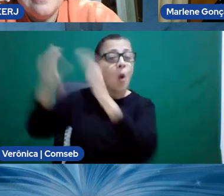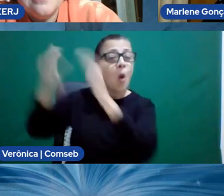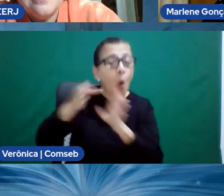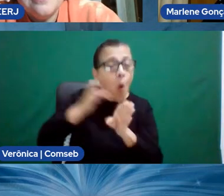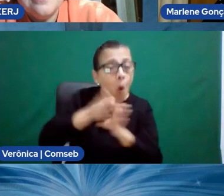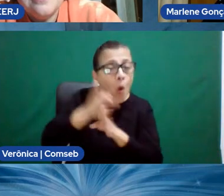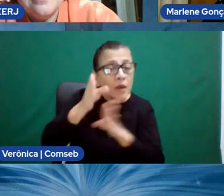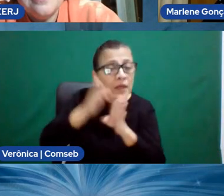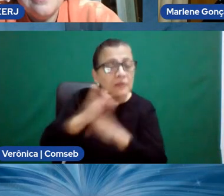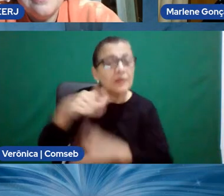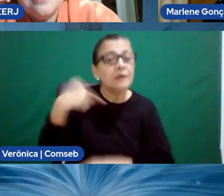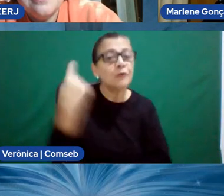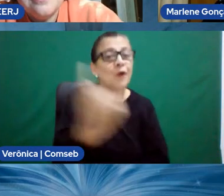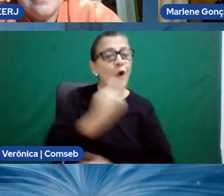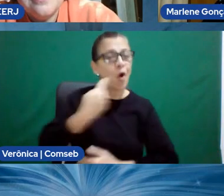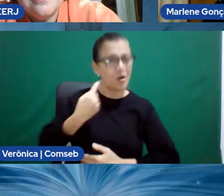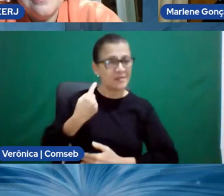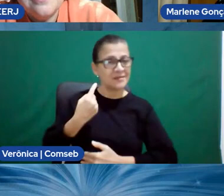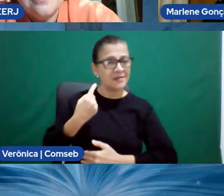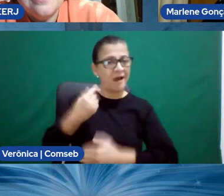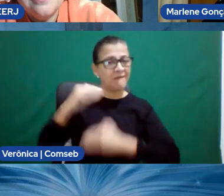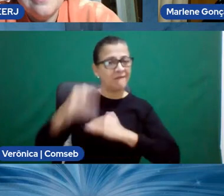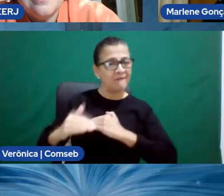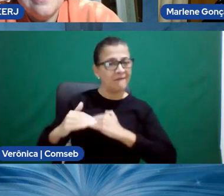nossa evolução,